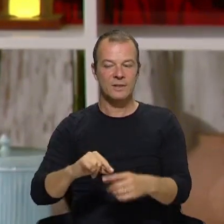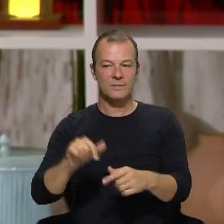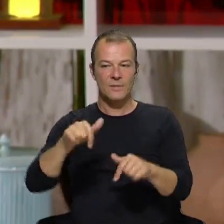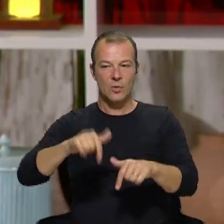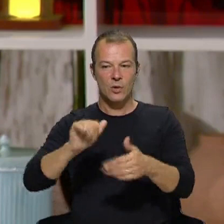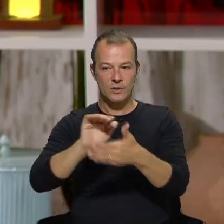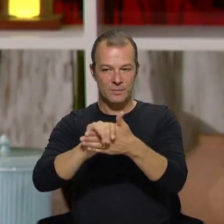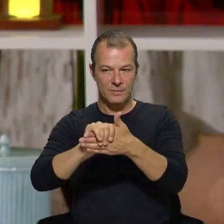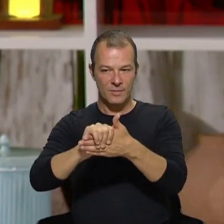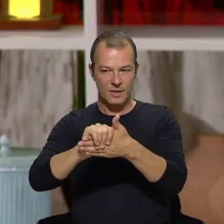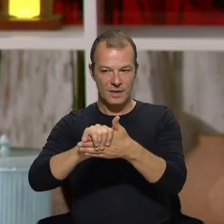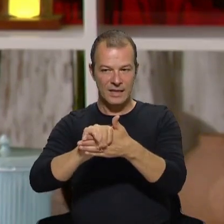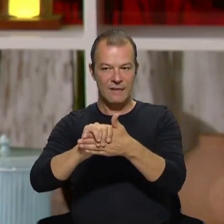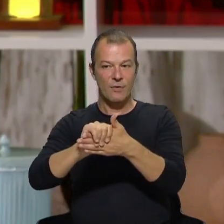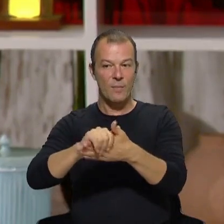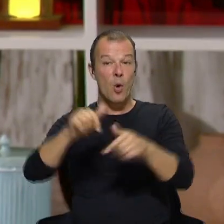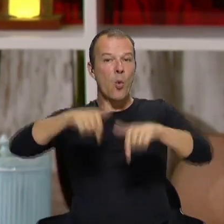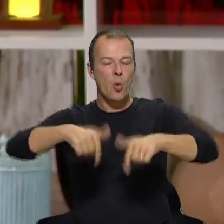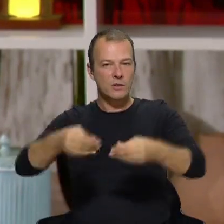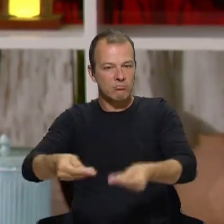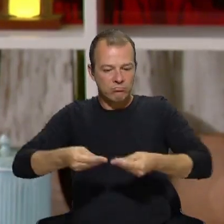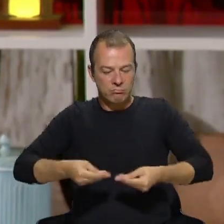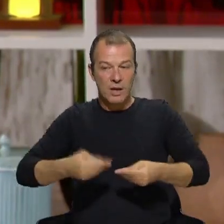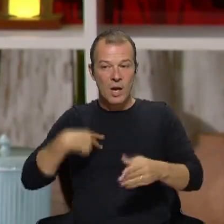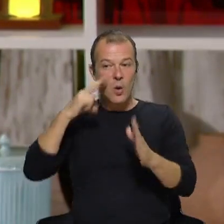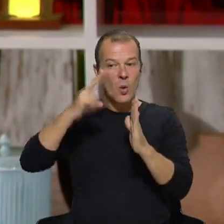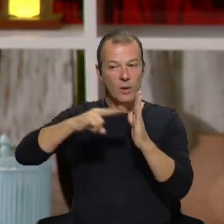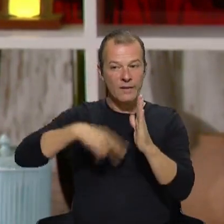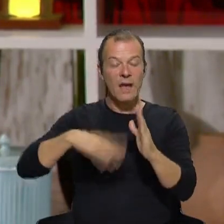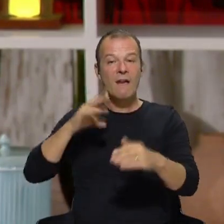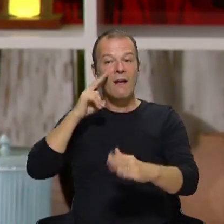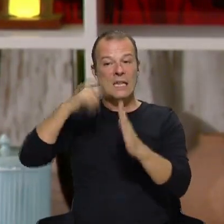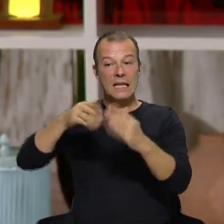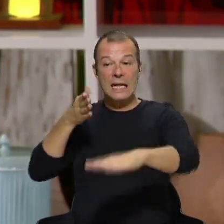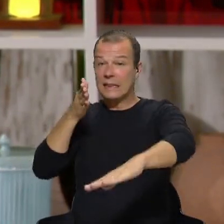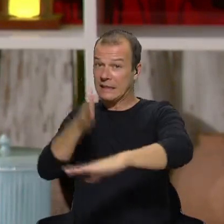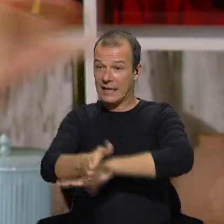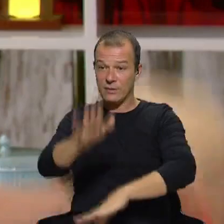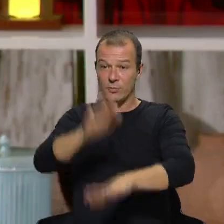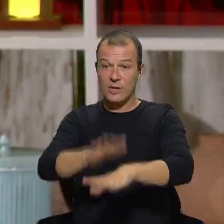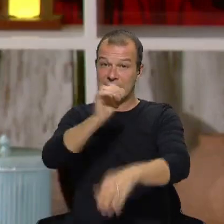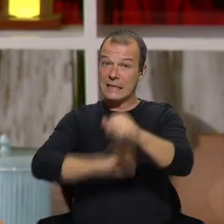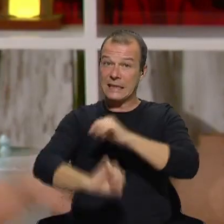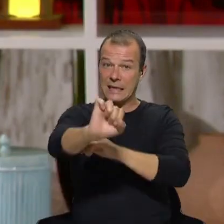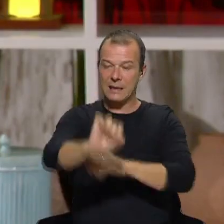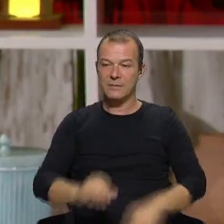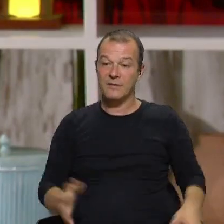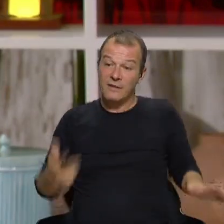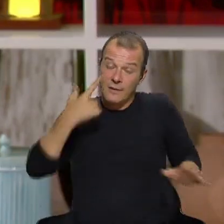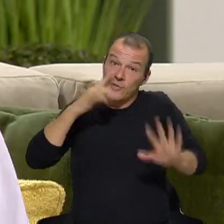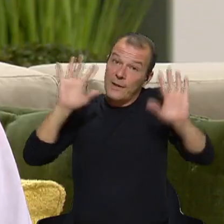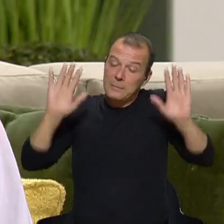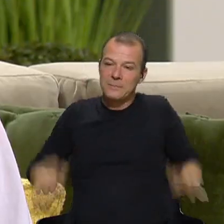portaria hoje para mim este envelope. Eu ainda não li, portanto eu vou ler em direto, diretamente para ti. Okay. Vamos lá ver o que é que